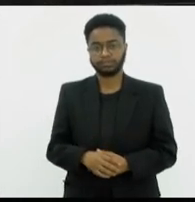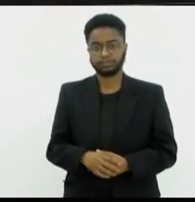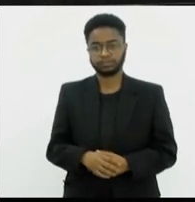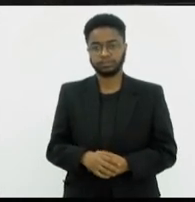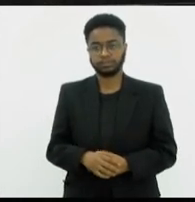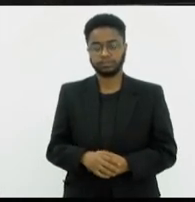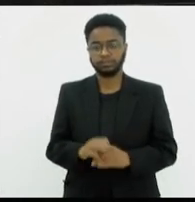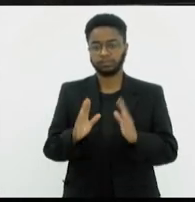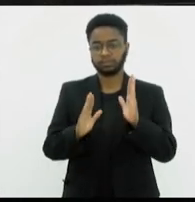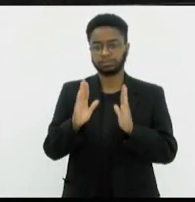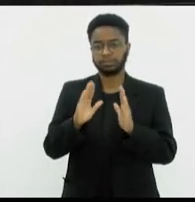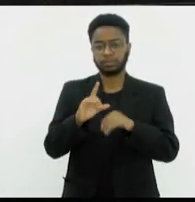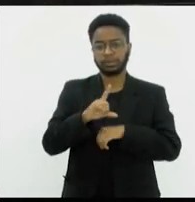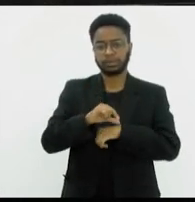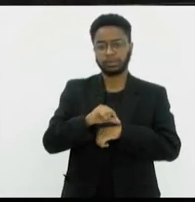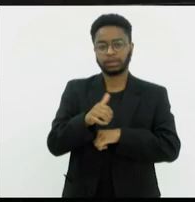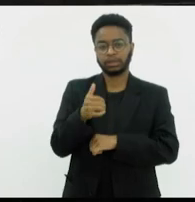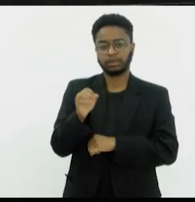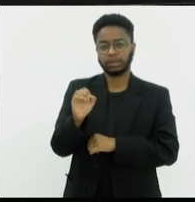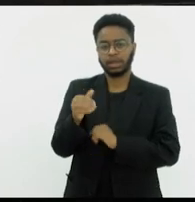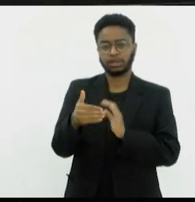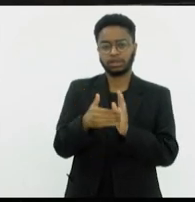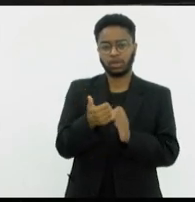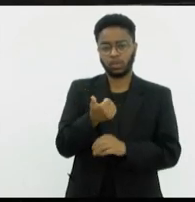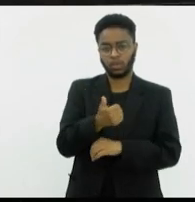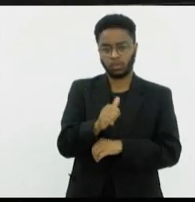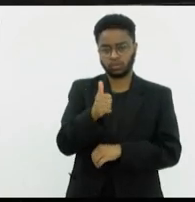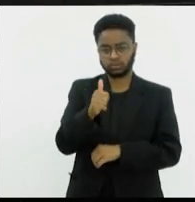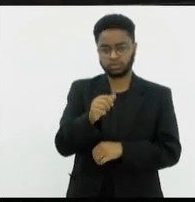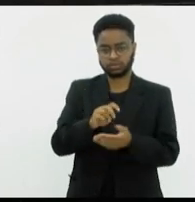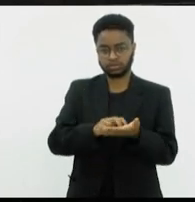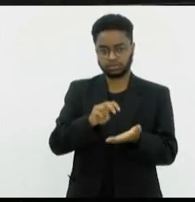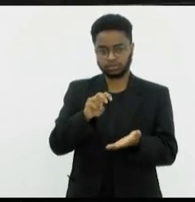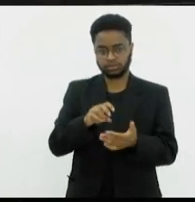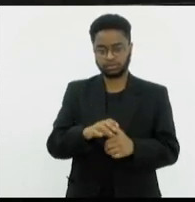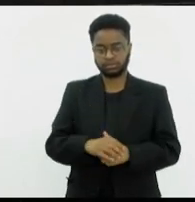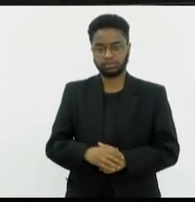entre 10 e 11 horas da manhã.